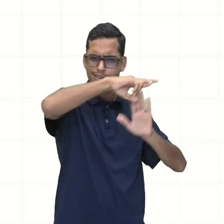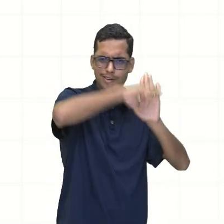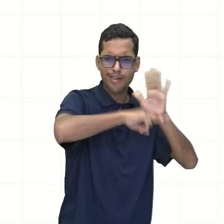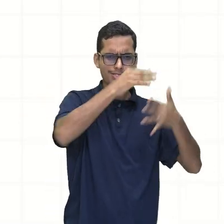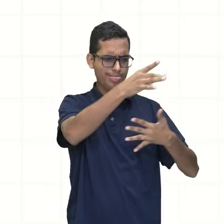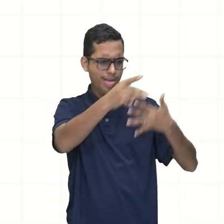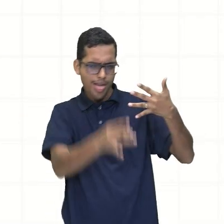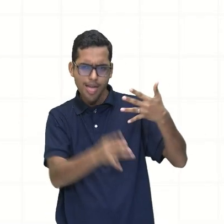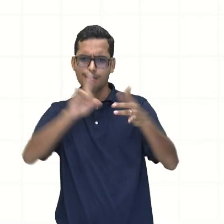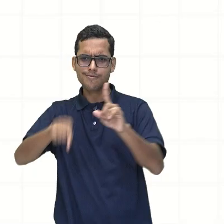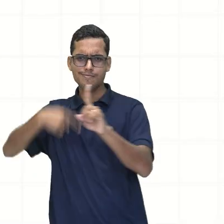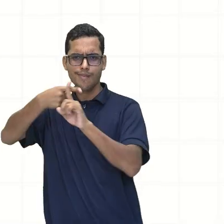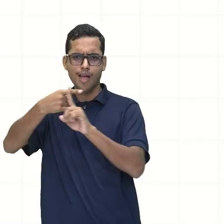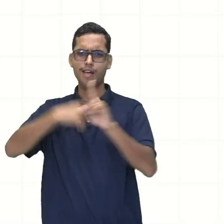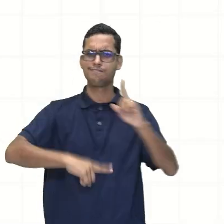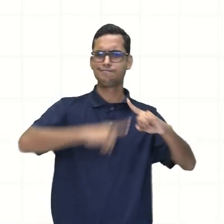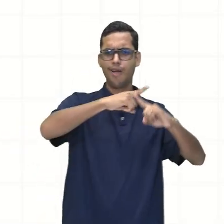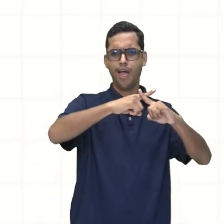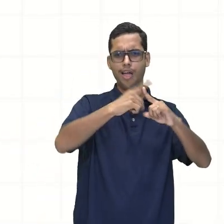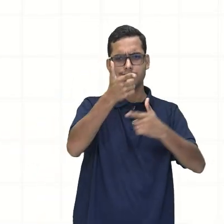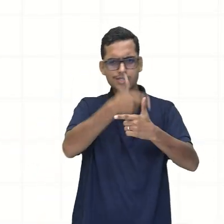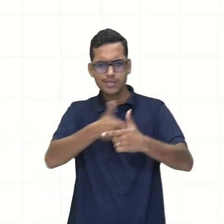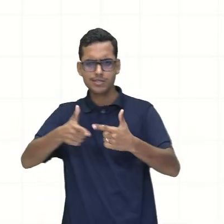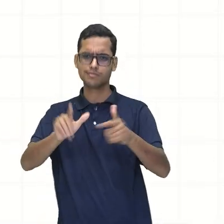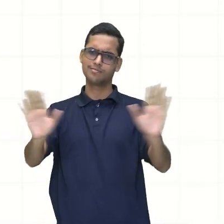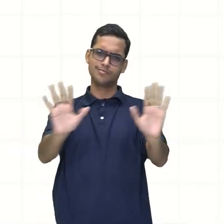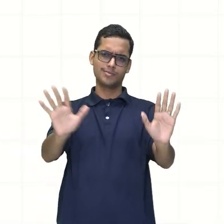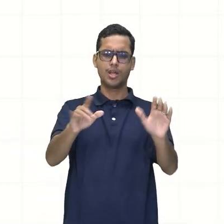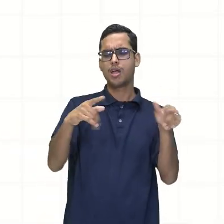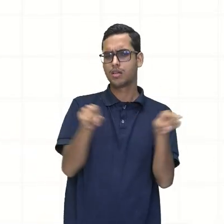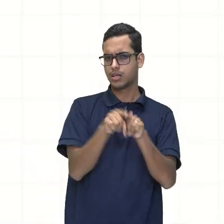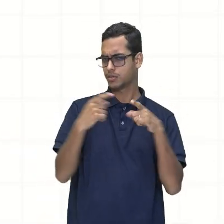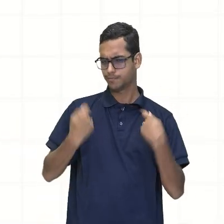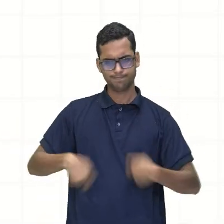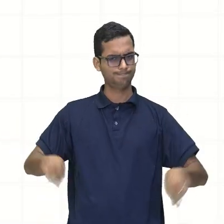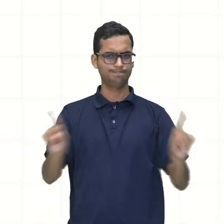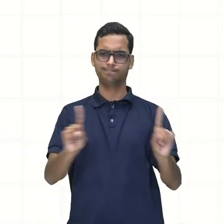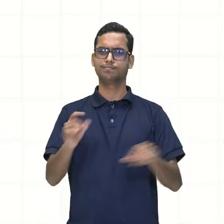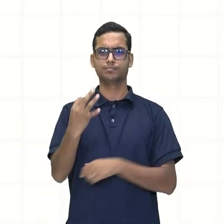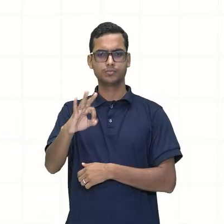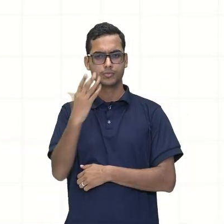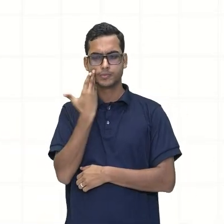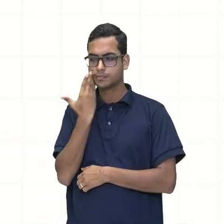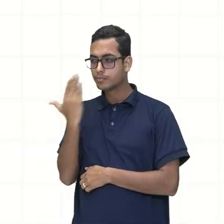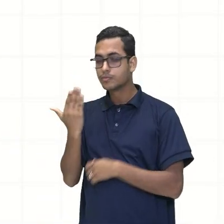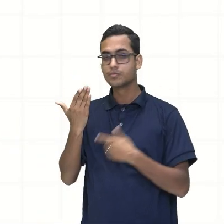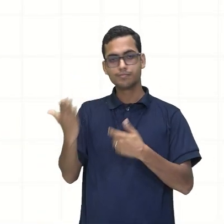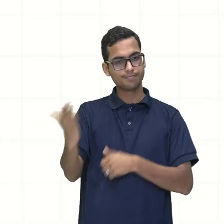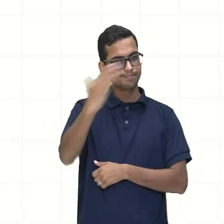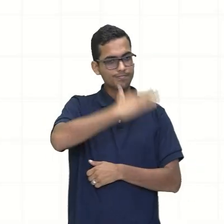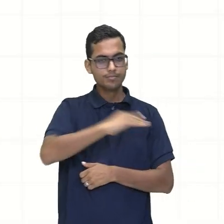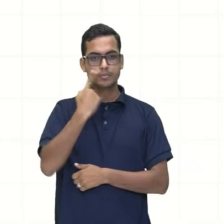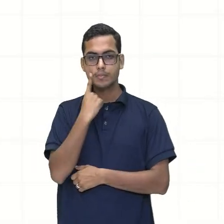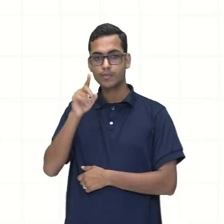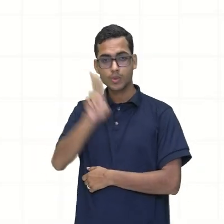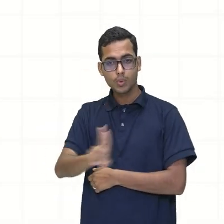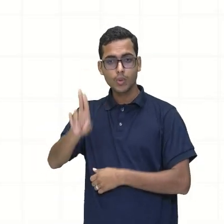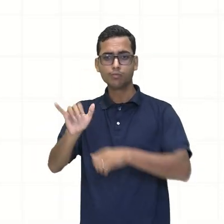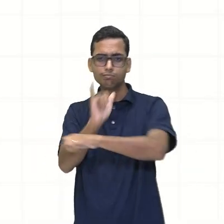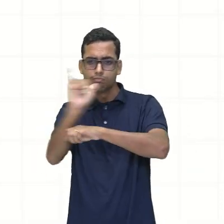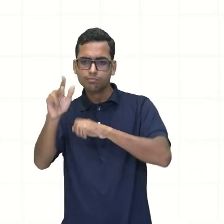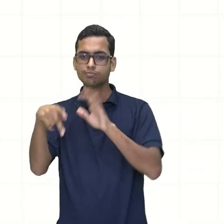de adição com sinais diferentes, né? Então, vamos lá. Vamos utilizar o método